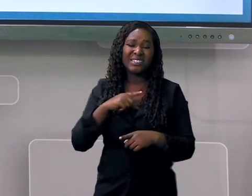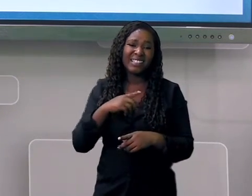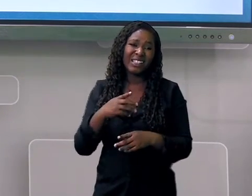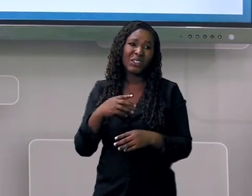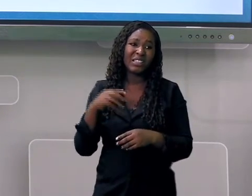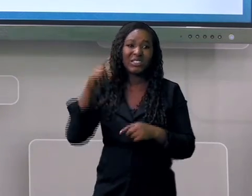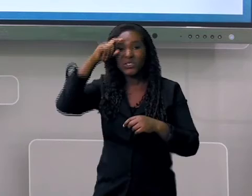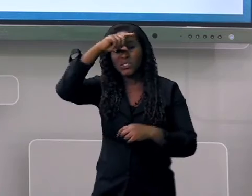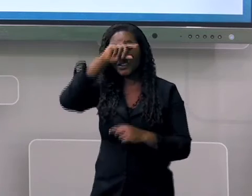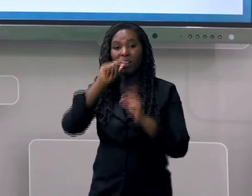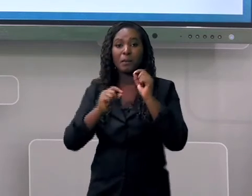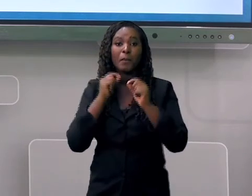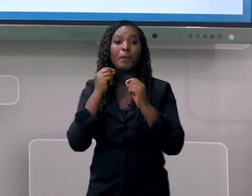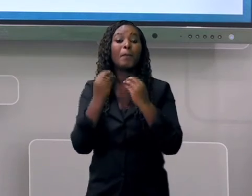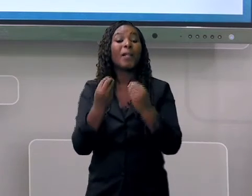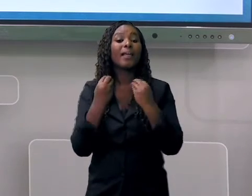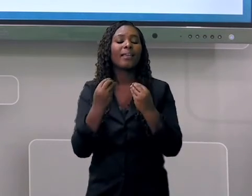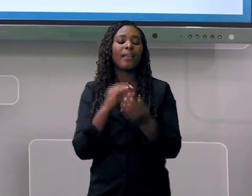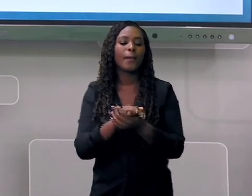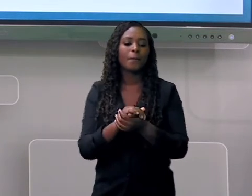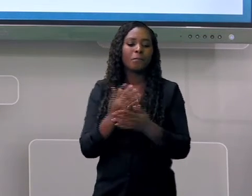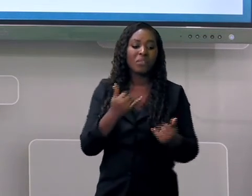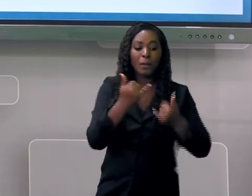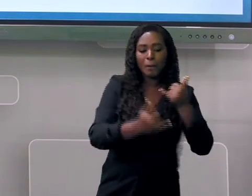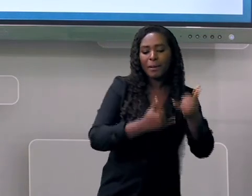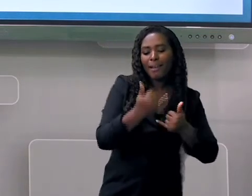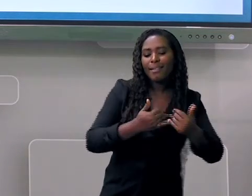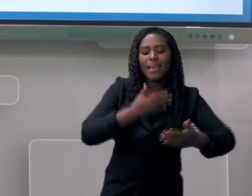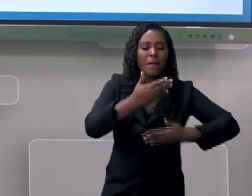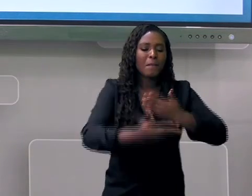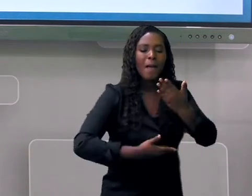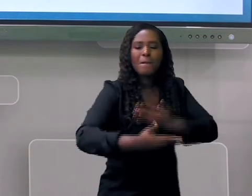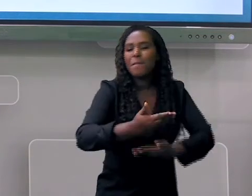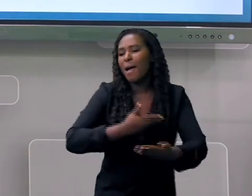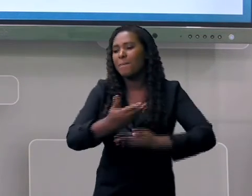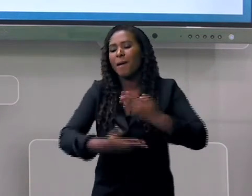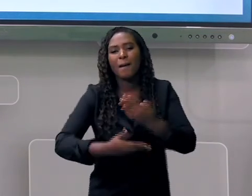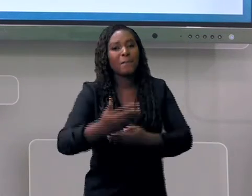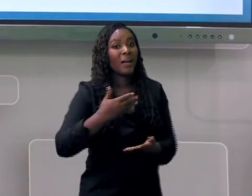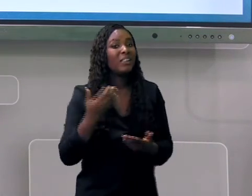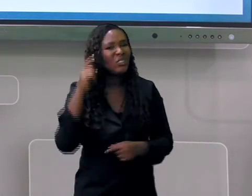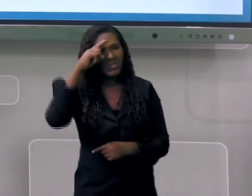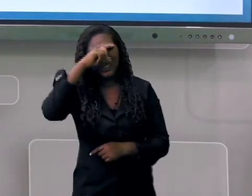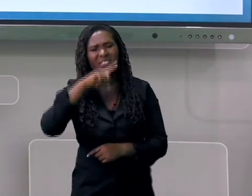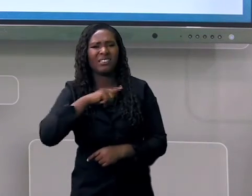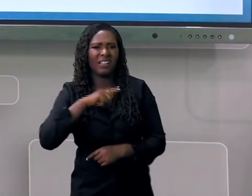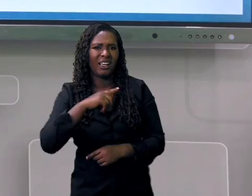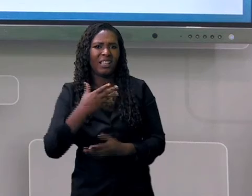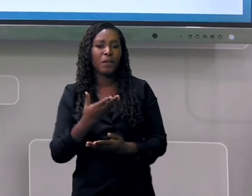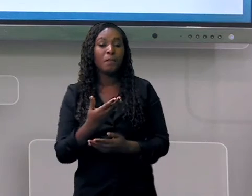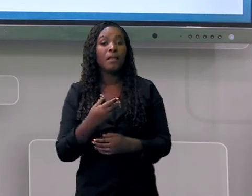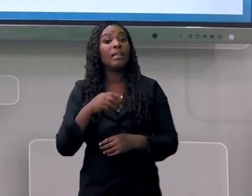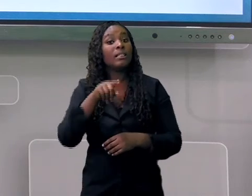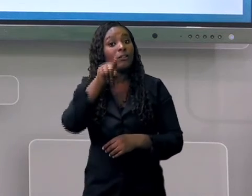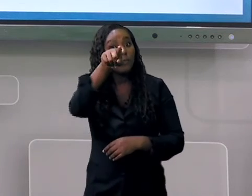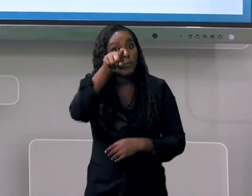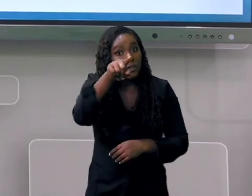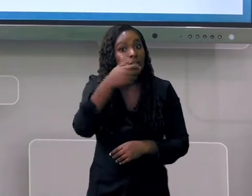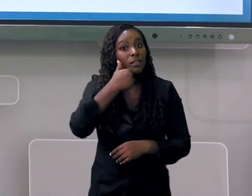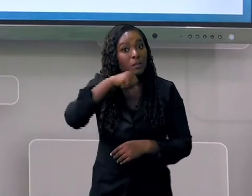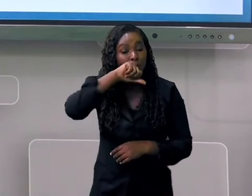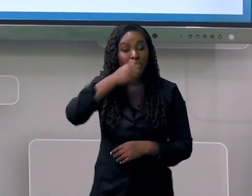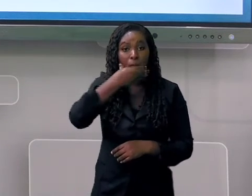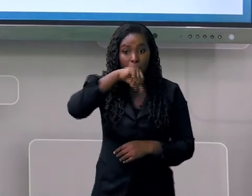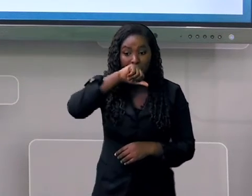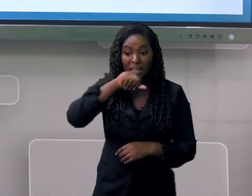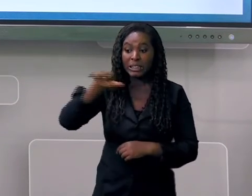Nesses casos, os pais podem ajudá-la a criar interação social, convidando aí crianças para brincarem lá na sua casa. E